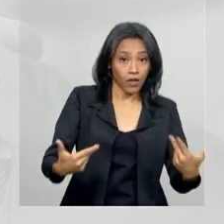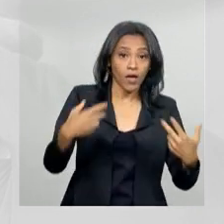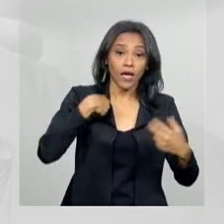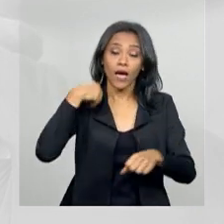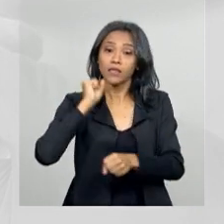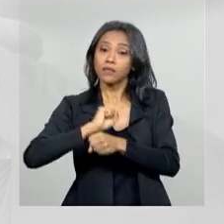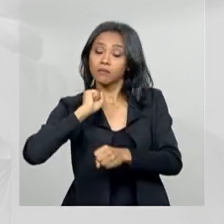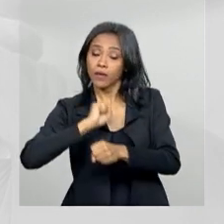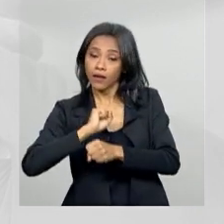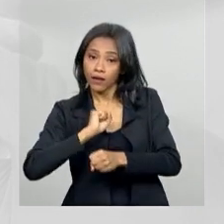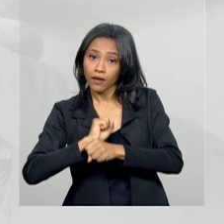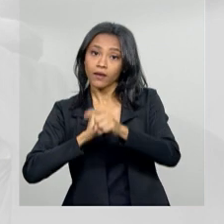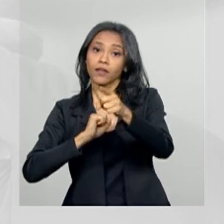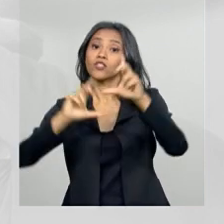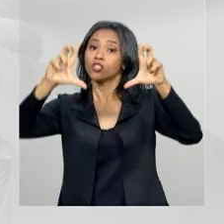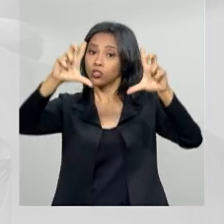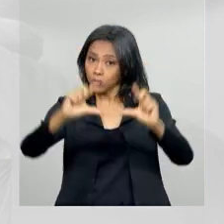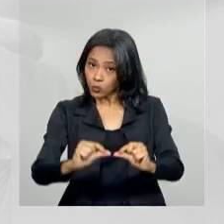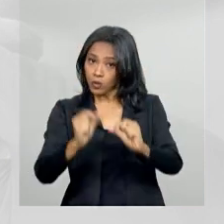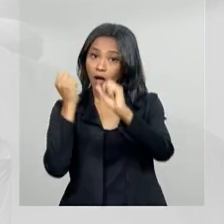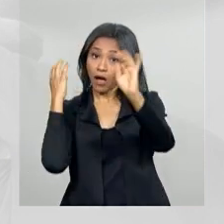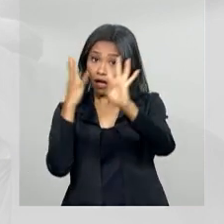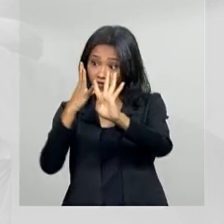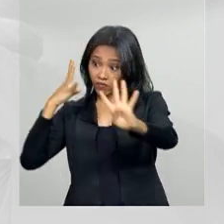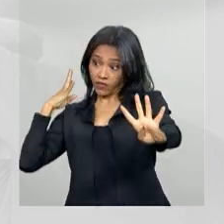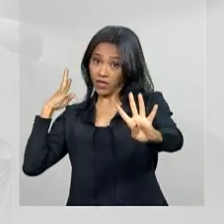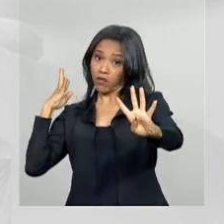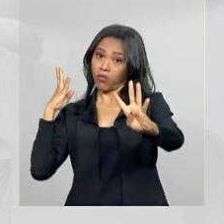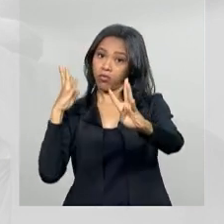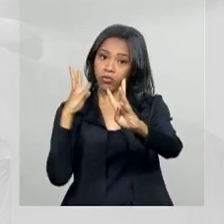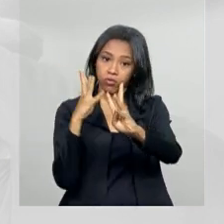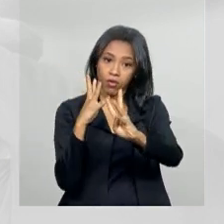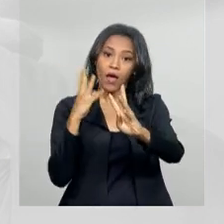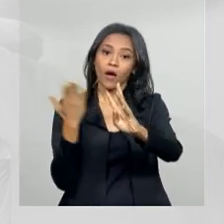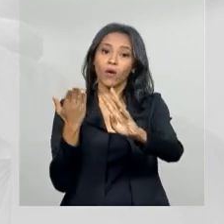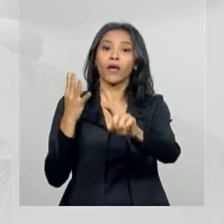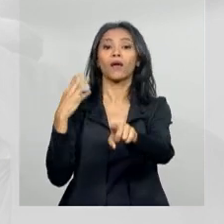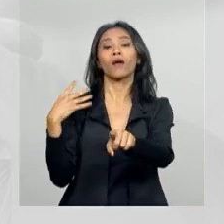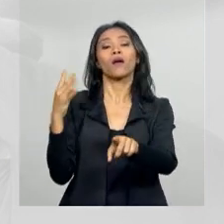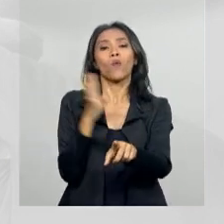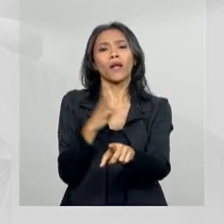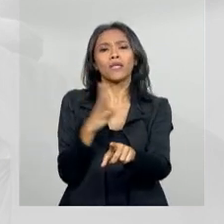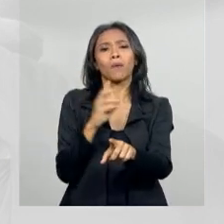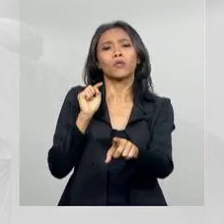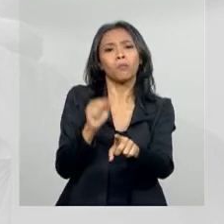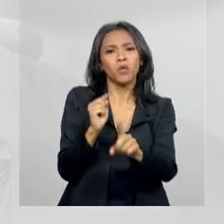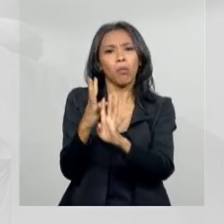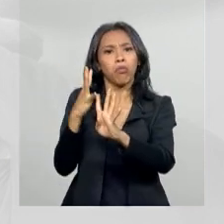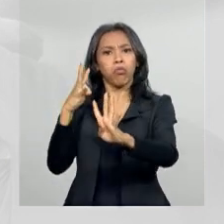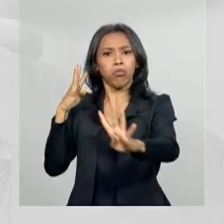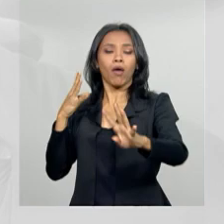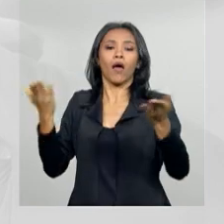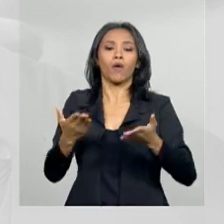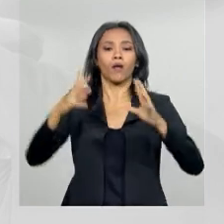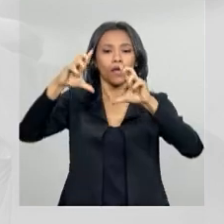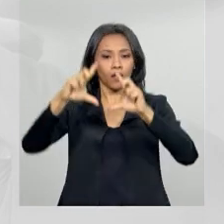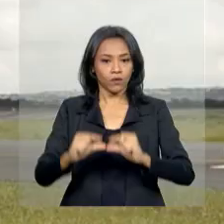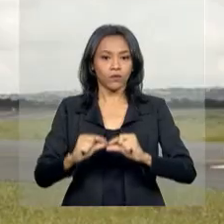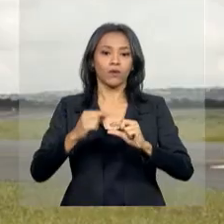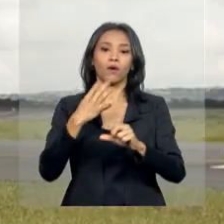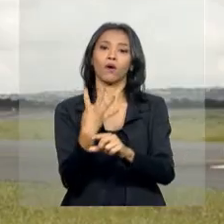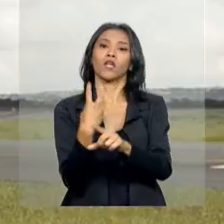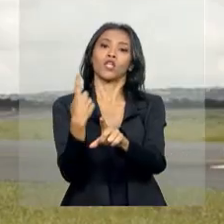por transplantes diminuiu. Ano passado, eram 44 mil pacientes na fila. Agora, são 41